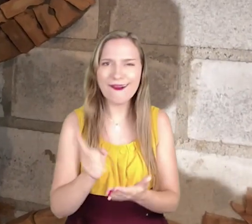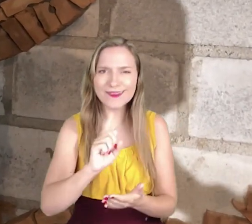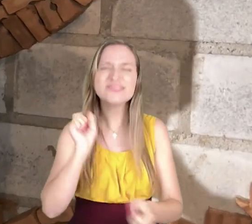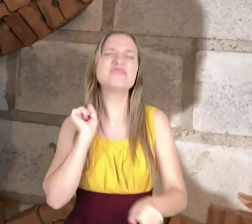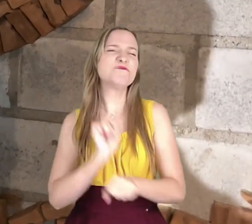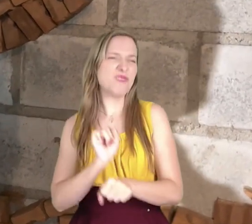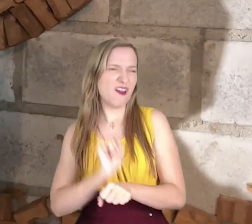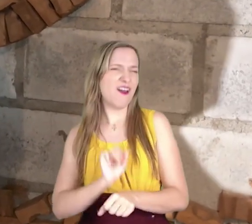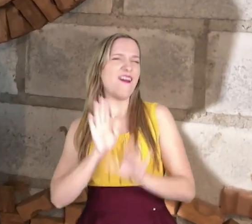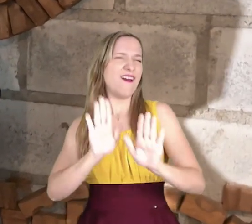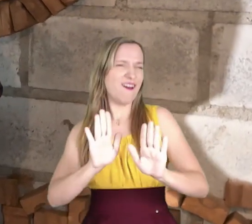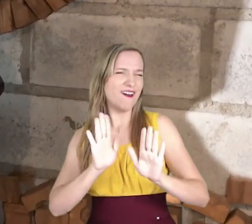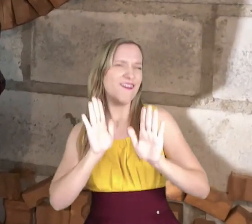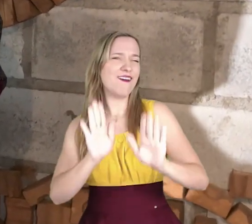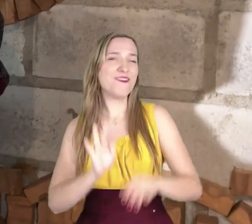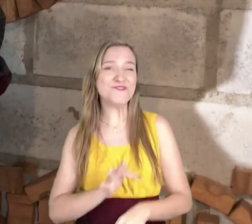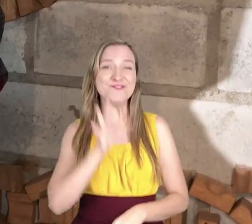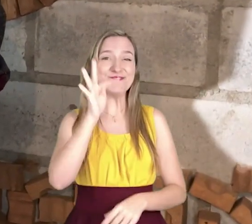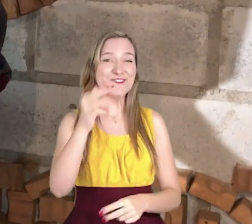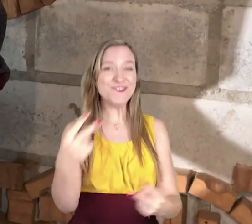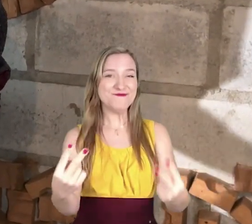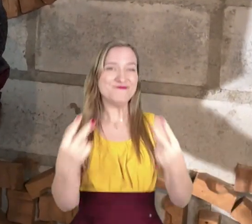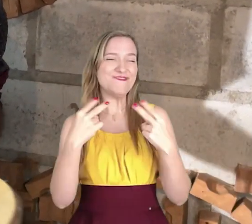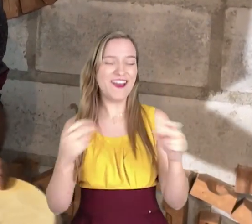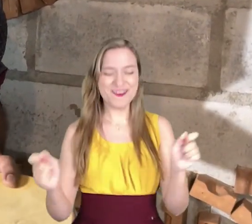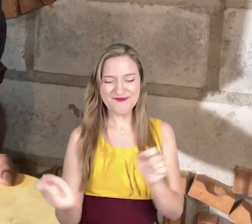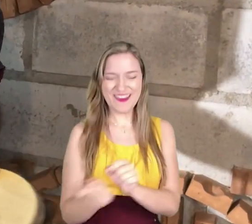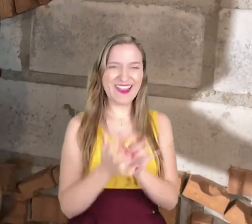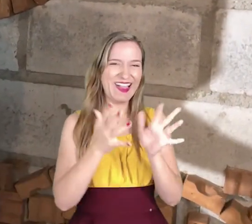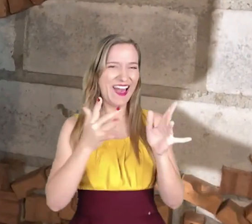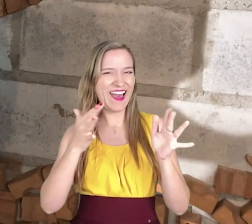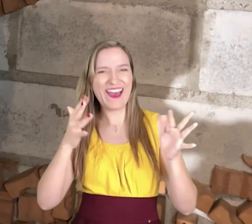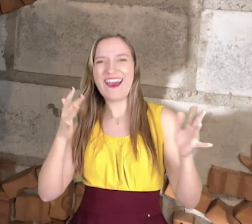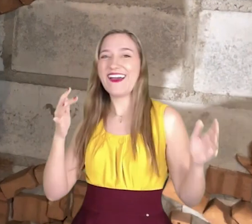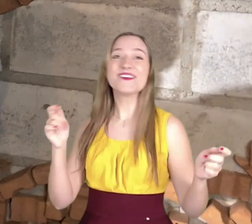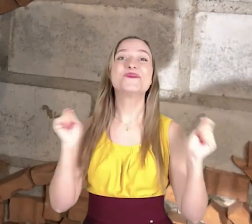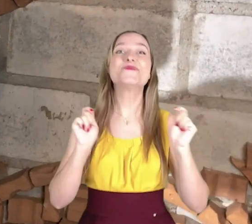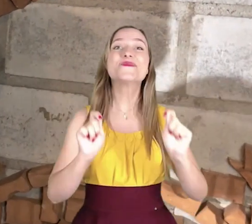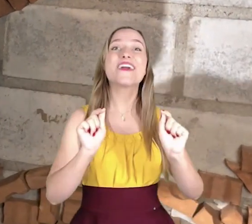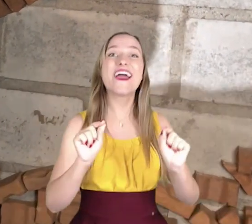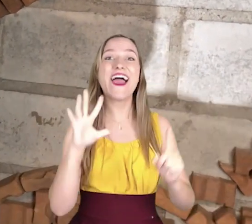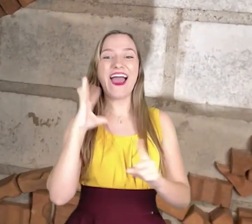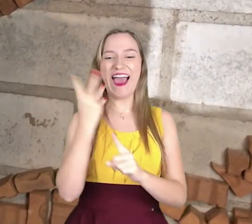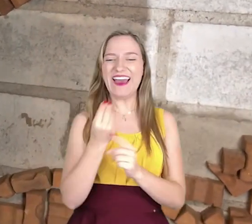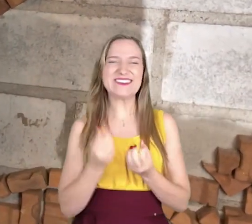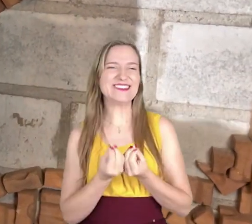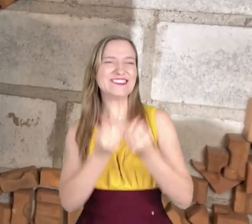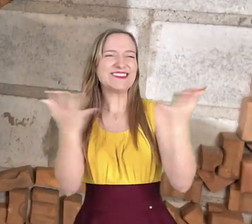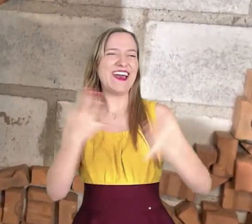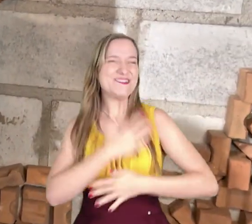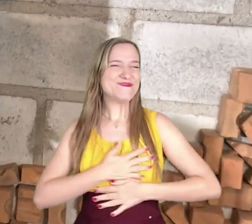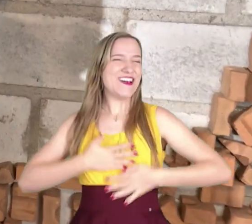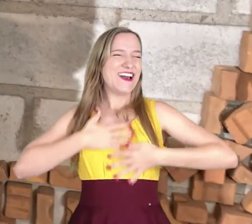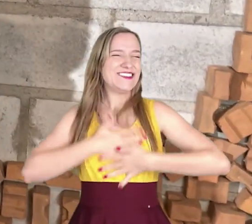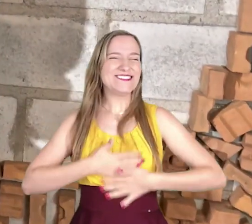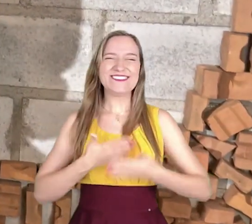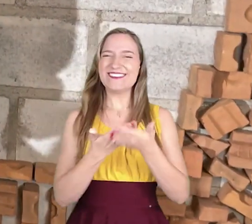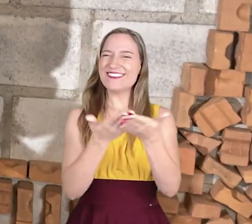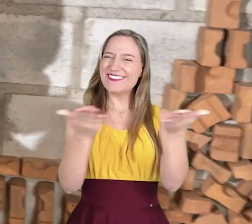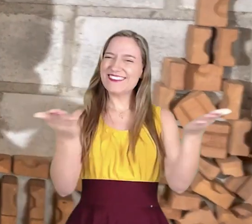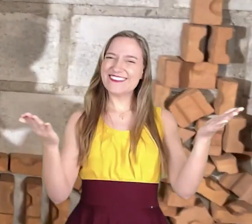pra ver o milagre acontecer, dar, te alimentar você.